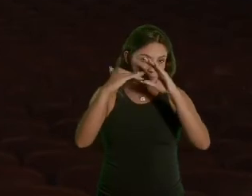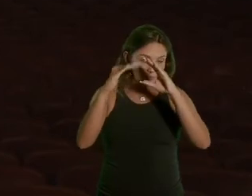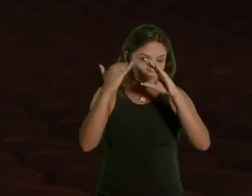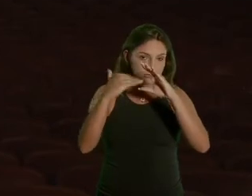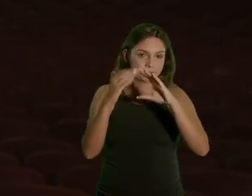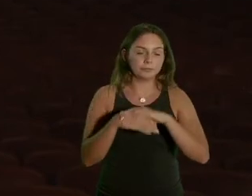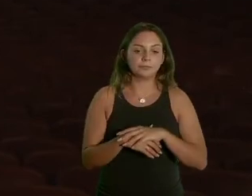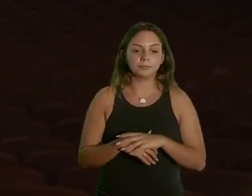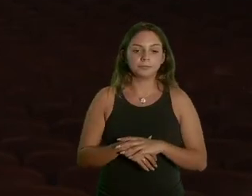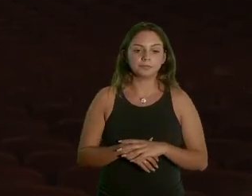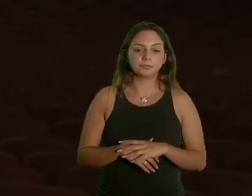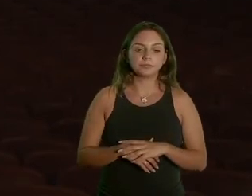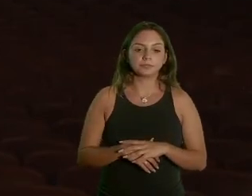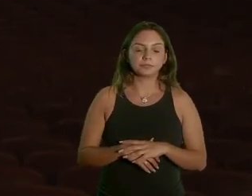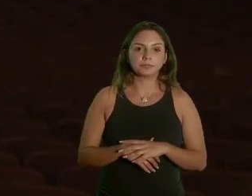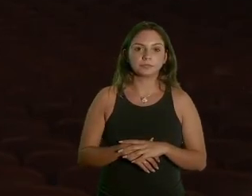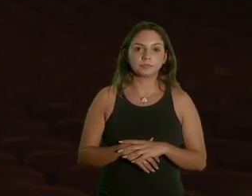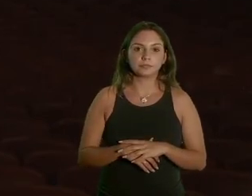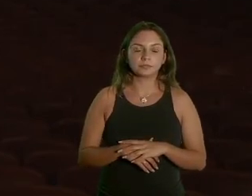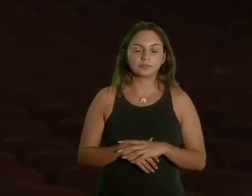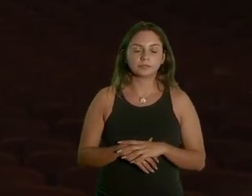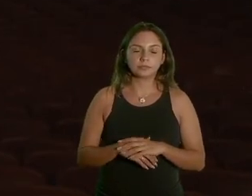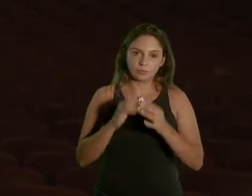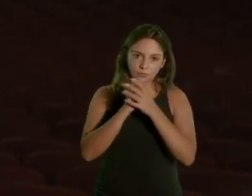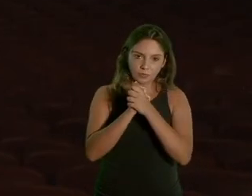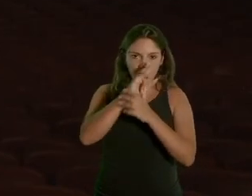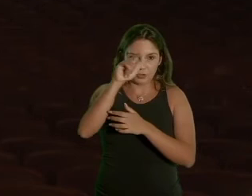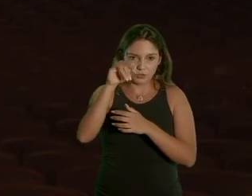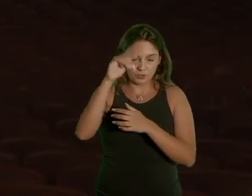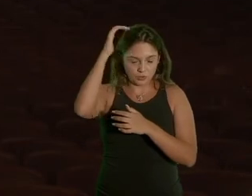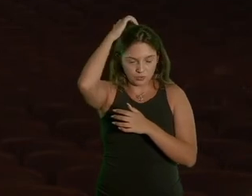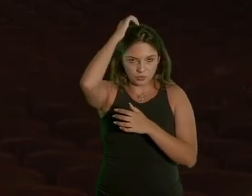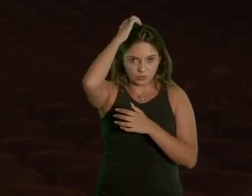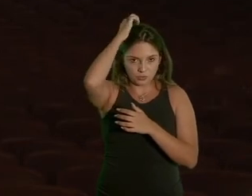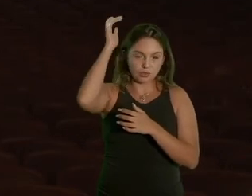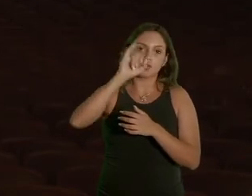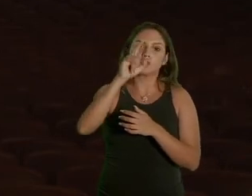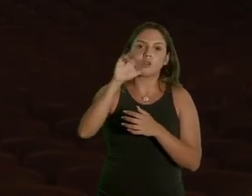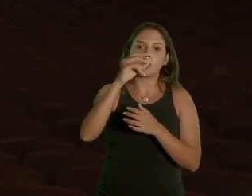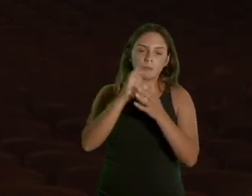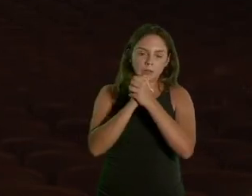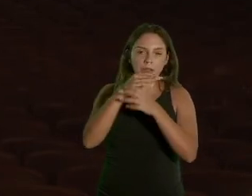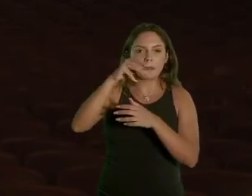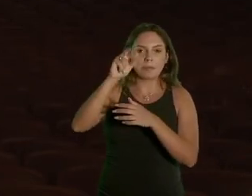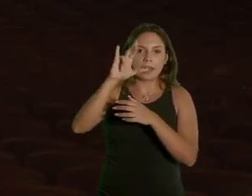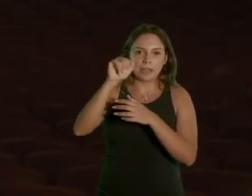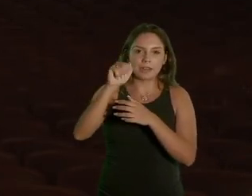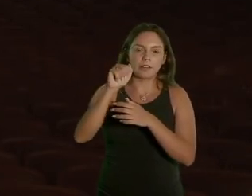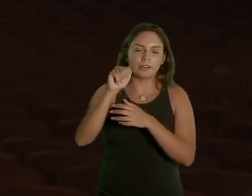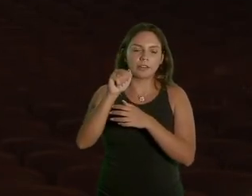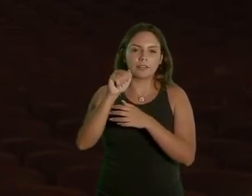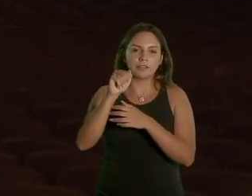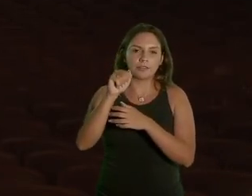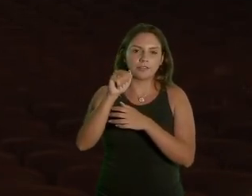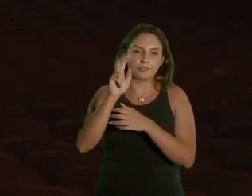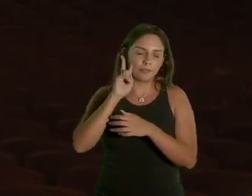está rolando. Olha só, o Padre Giovanni mandou parabéns, João Vitor, sei bem o que é isso. Maria Madalena Rocha, que nobre